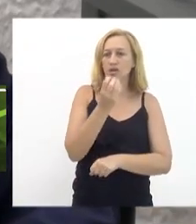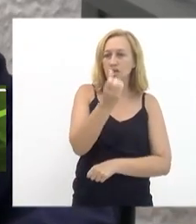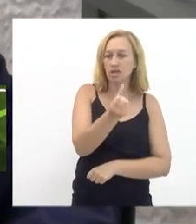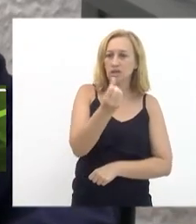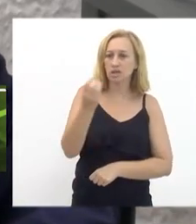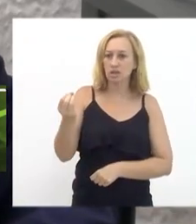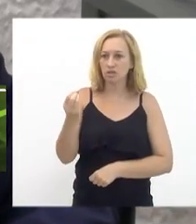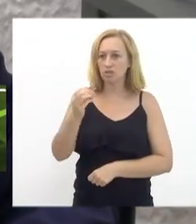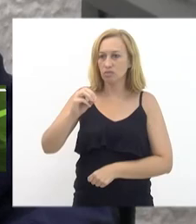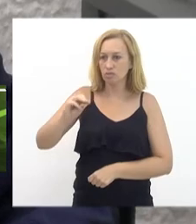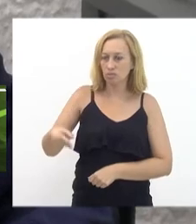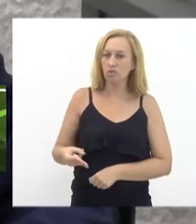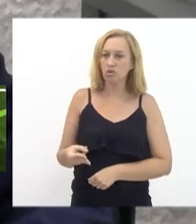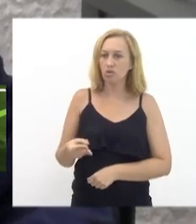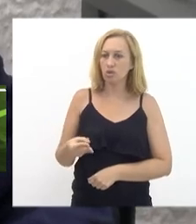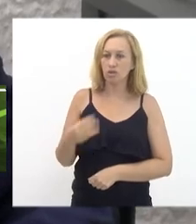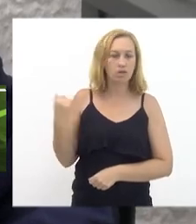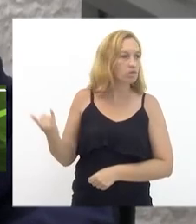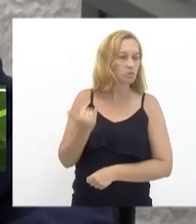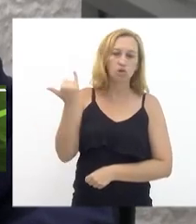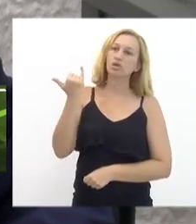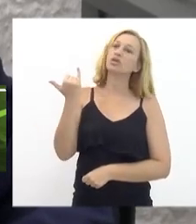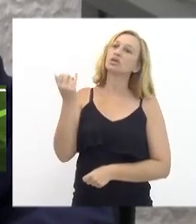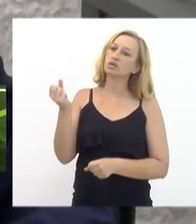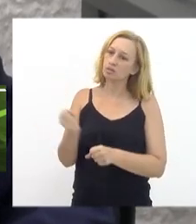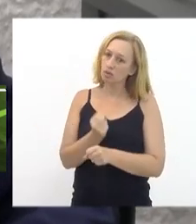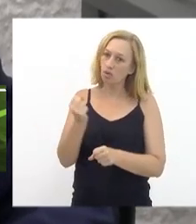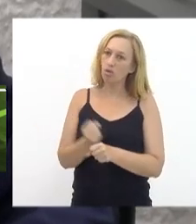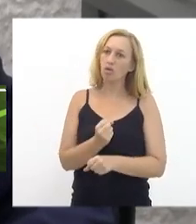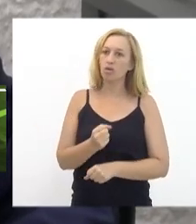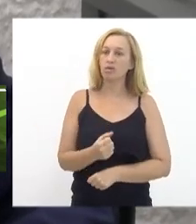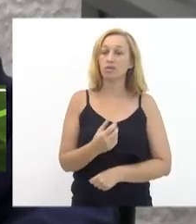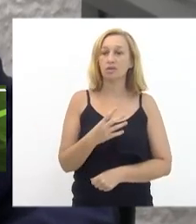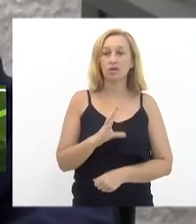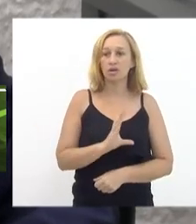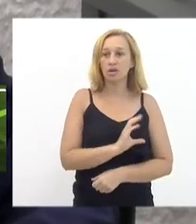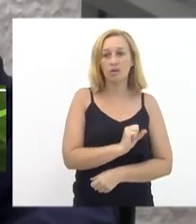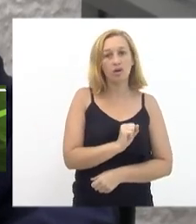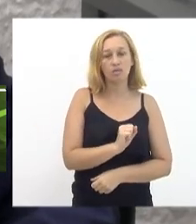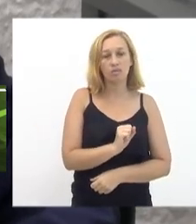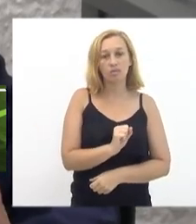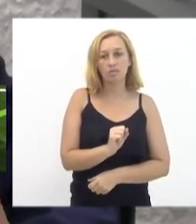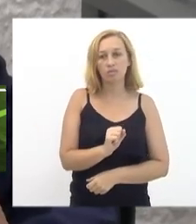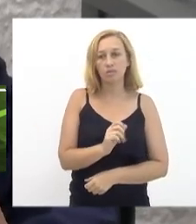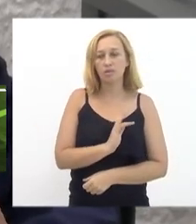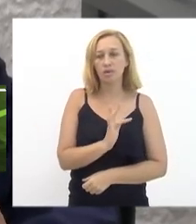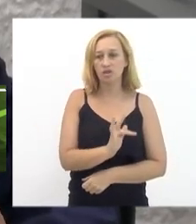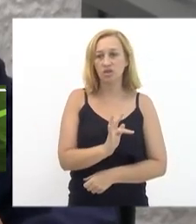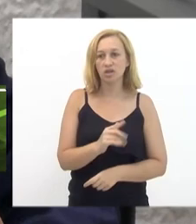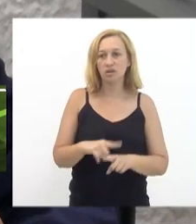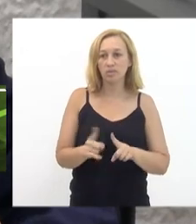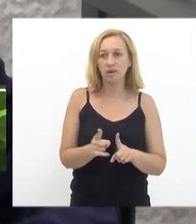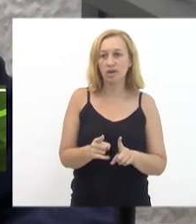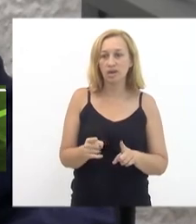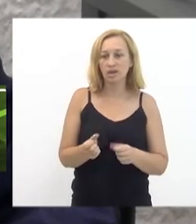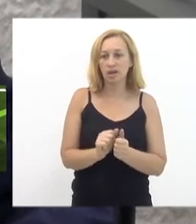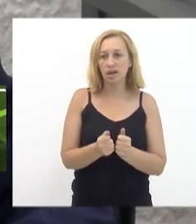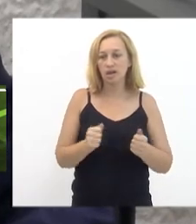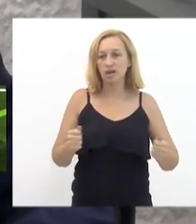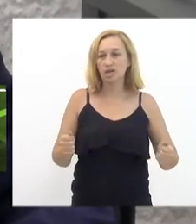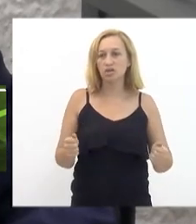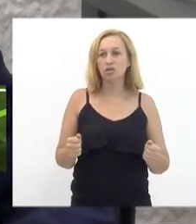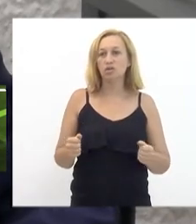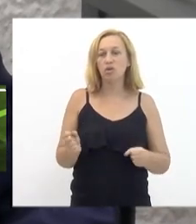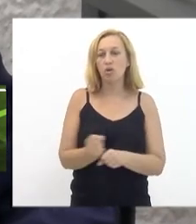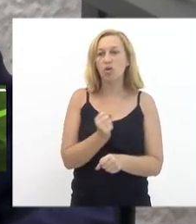600 milhões Mas é uma obra importantíssimo né só porque eu sou apaixonado pela baixada não mas era grande obra era via lá está completo